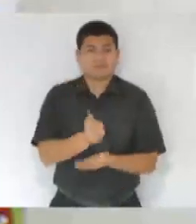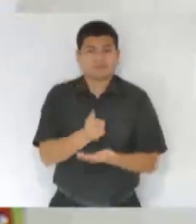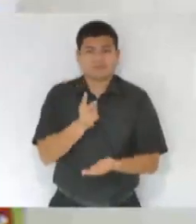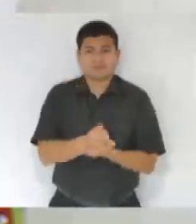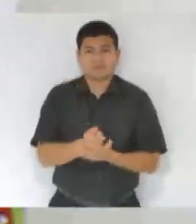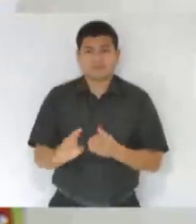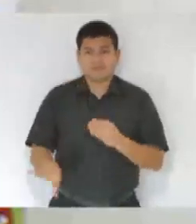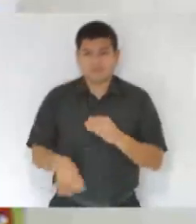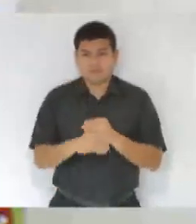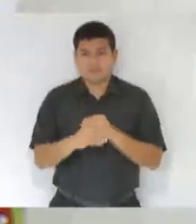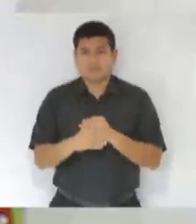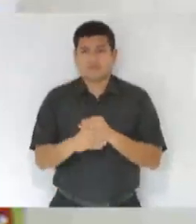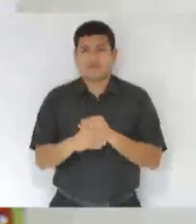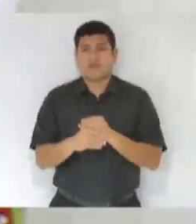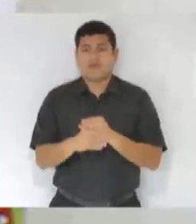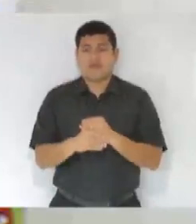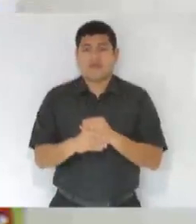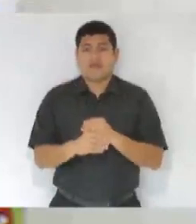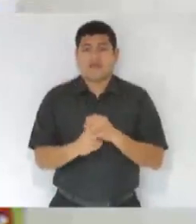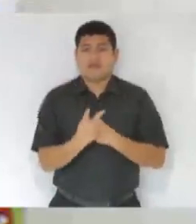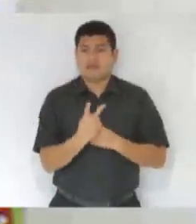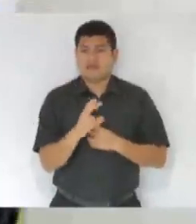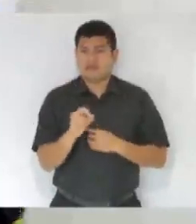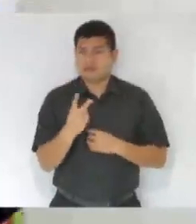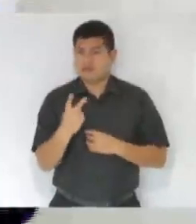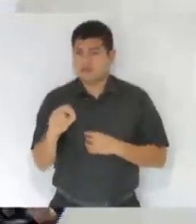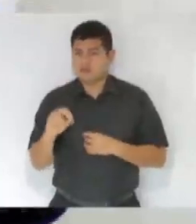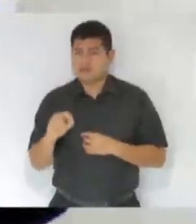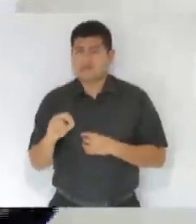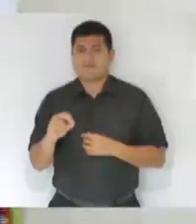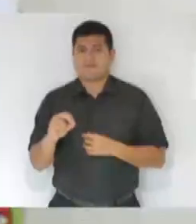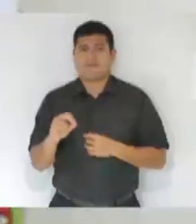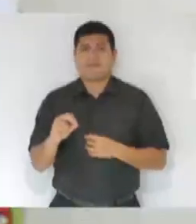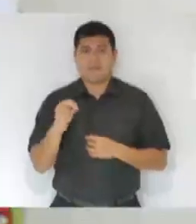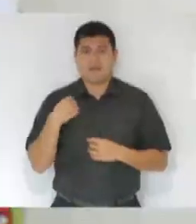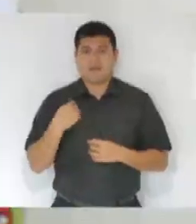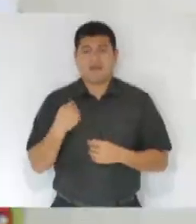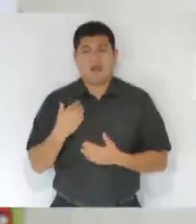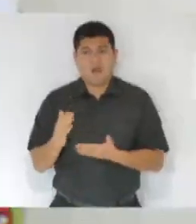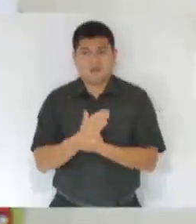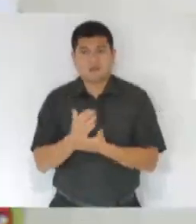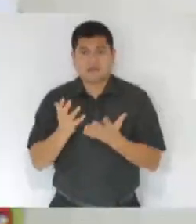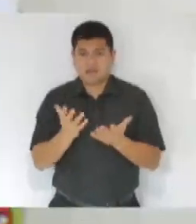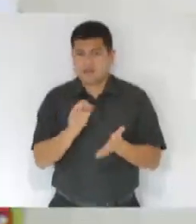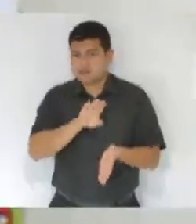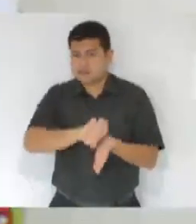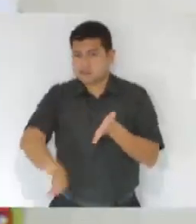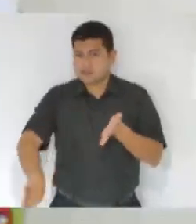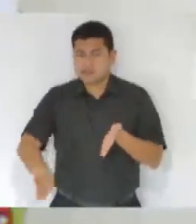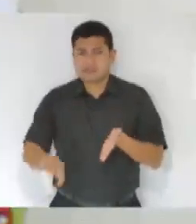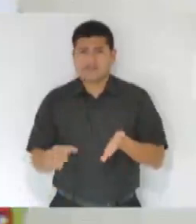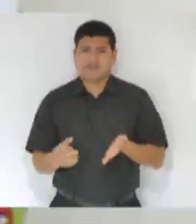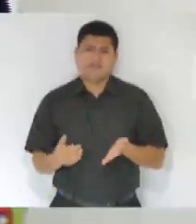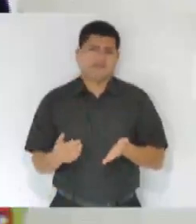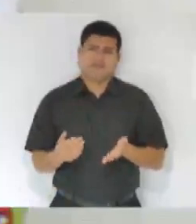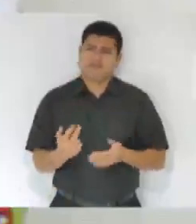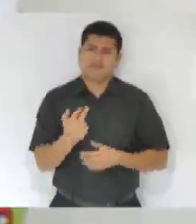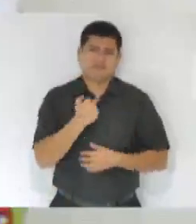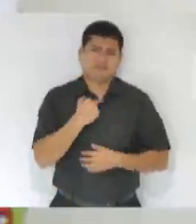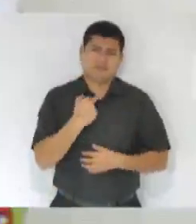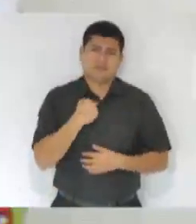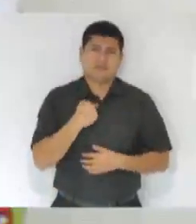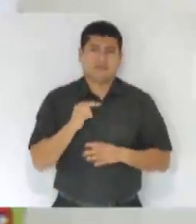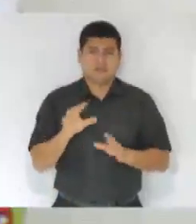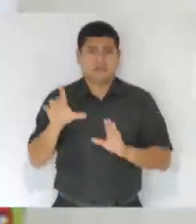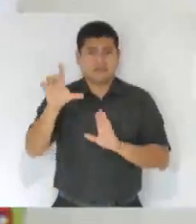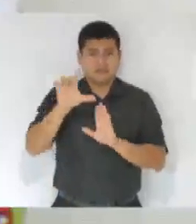emenda de bancada de 2020, porque tem gente querendo tirar a emenda de bancada da saúde em 2020. Nós já diminuímos